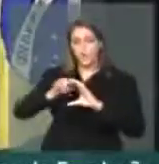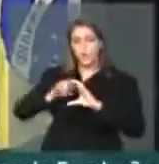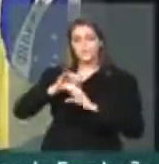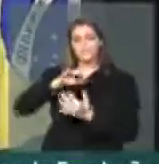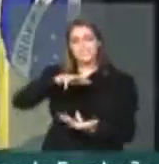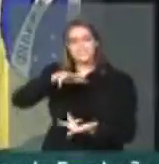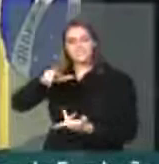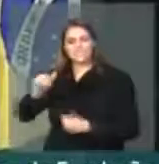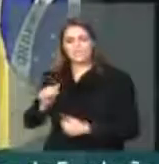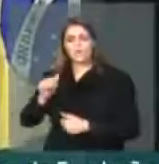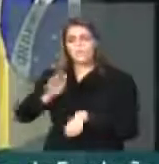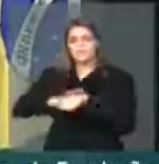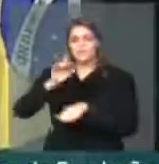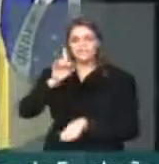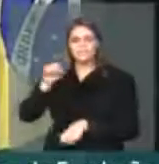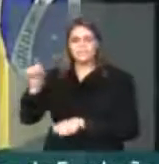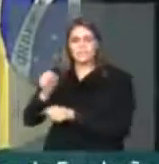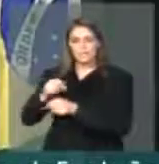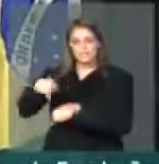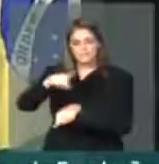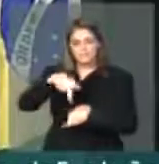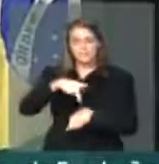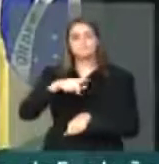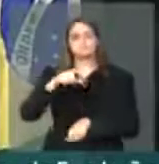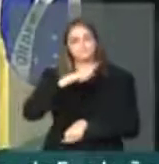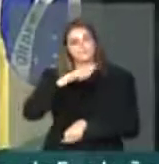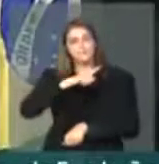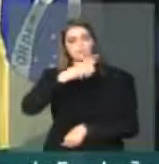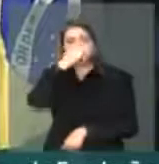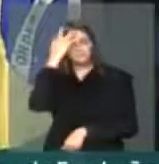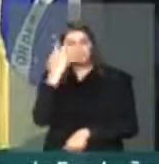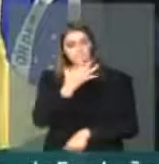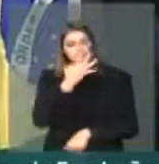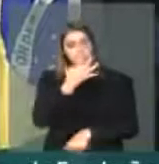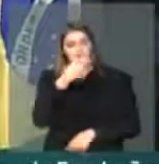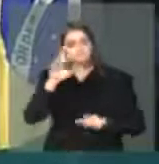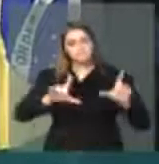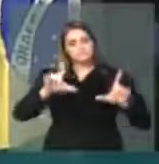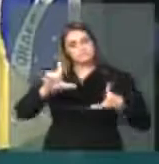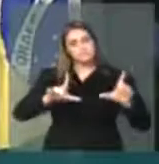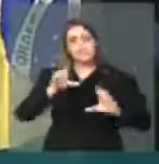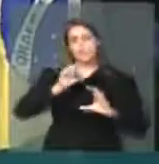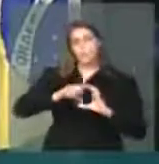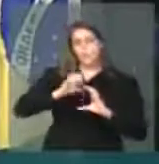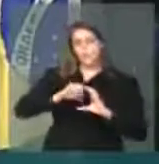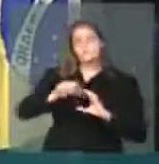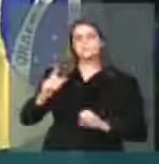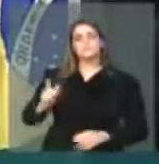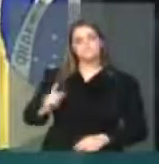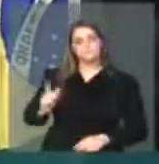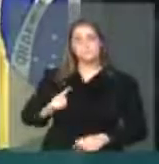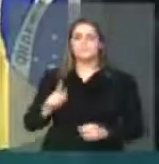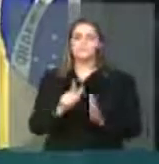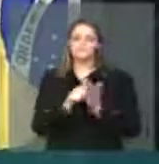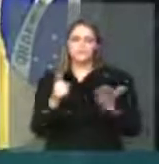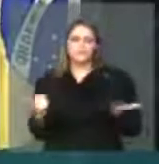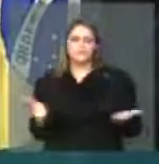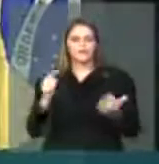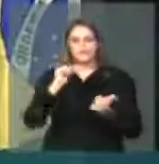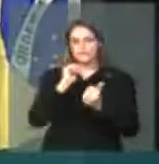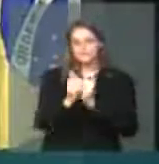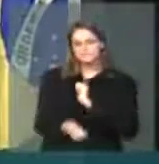100 países. Diariamente, milhões de telespectadores assistem programas de entretenimento, jornalismo e